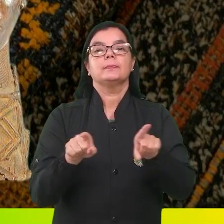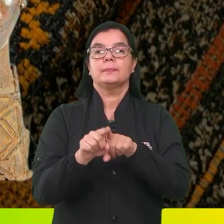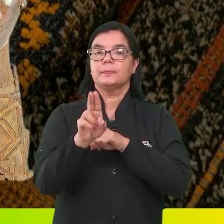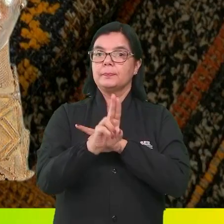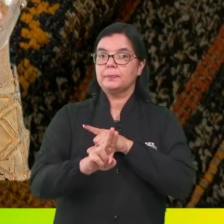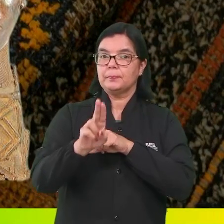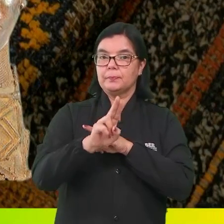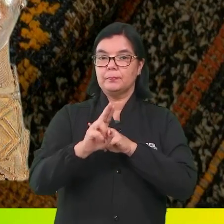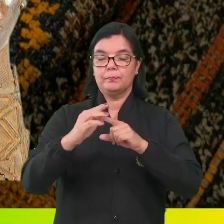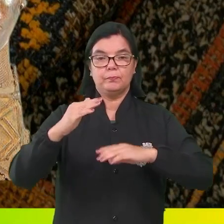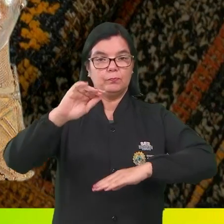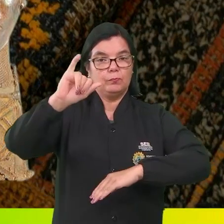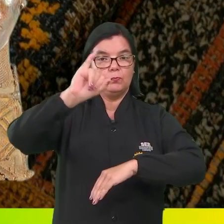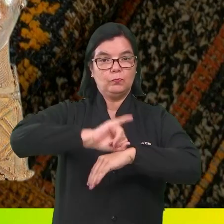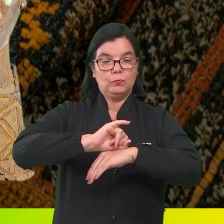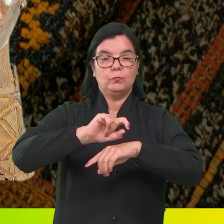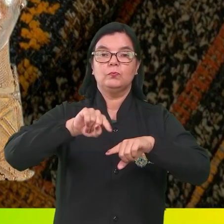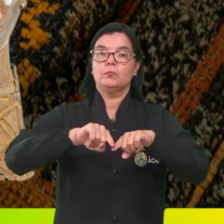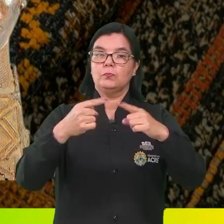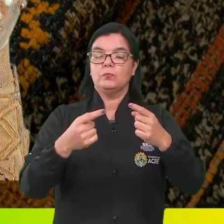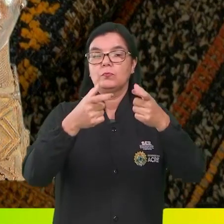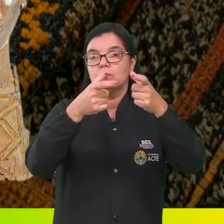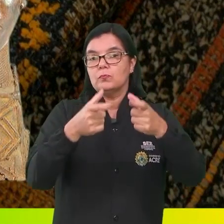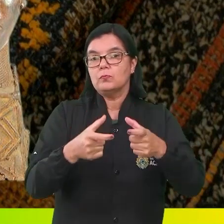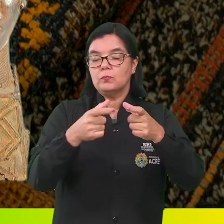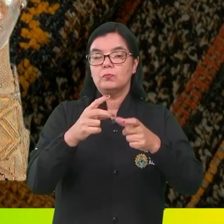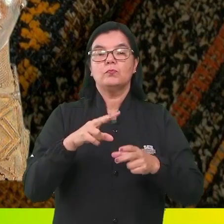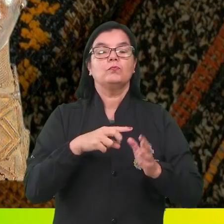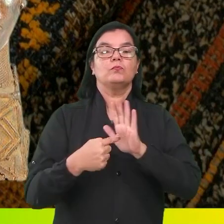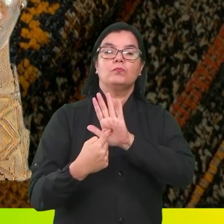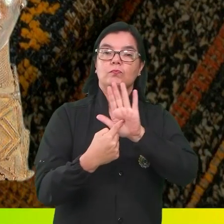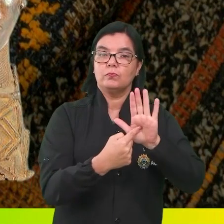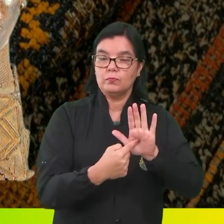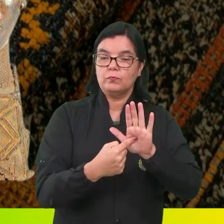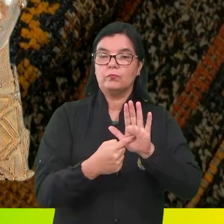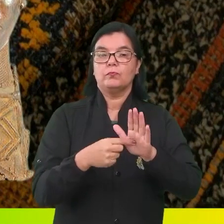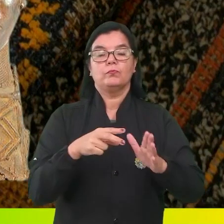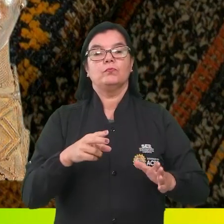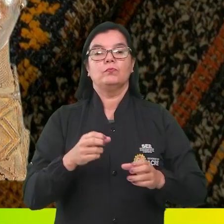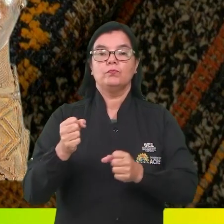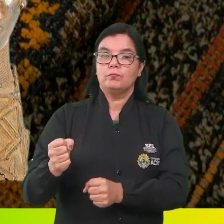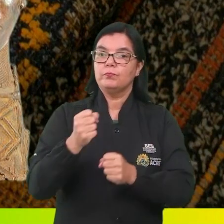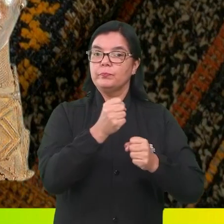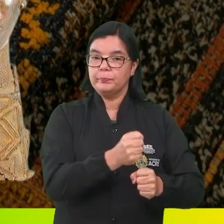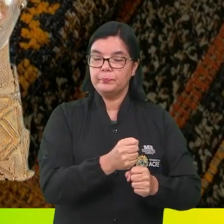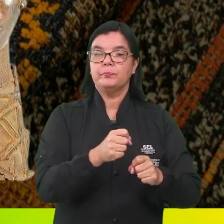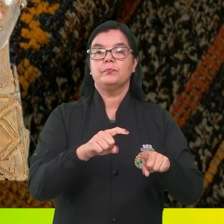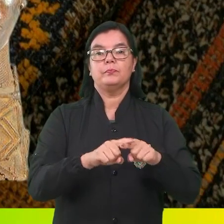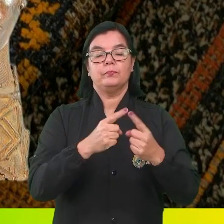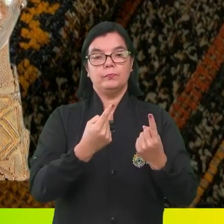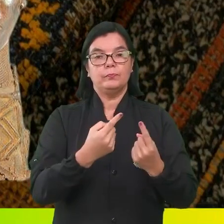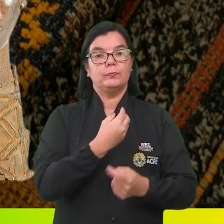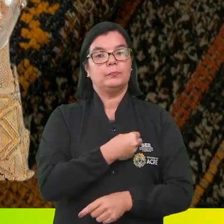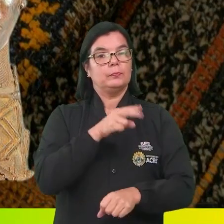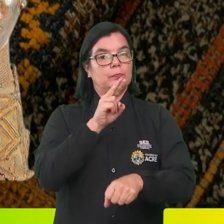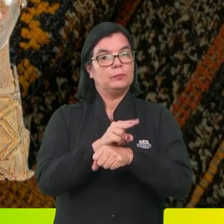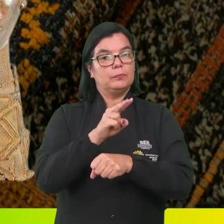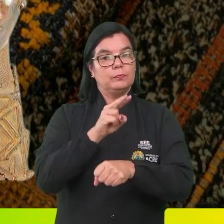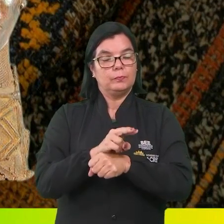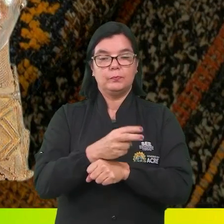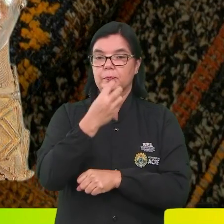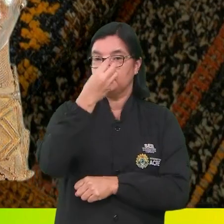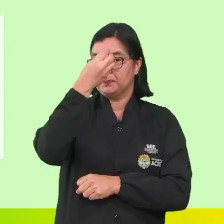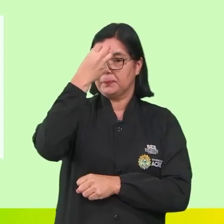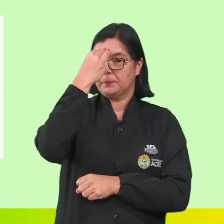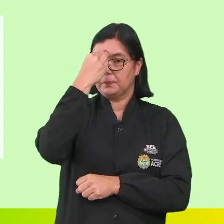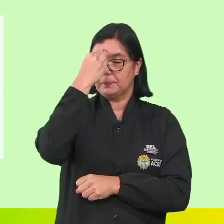em altares e templos e são símbolos de poder, de status e também da preservação da